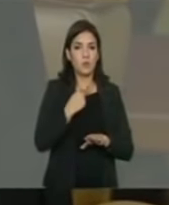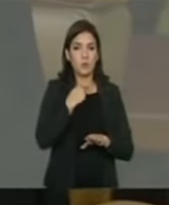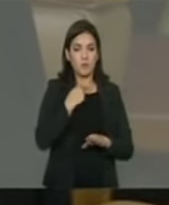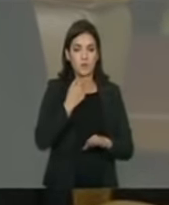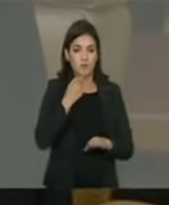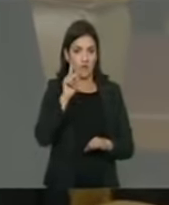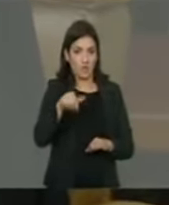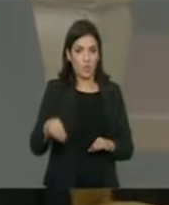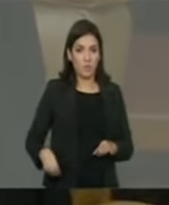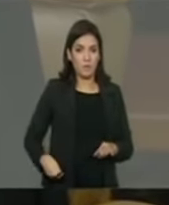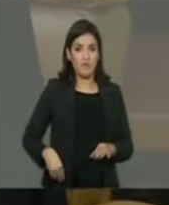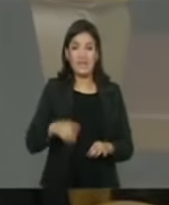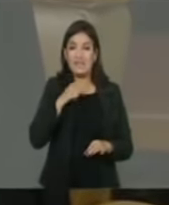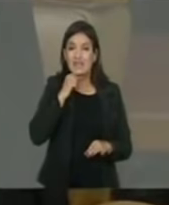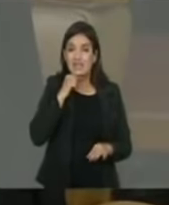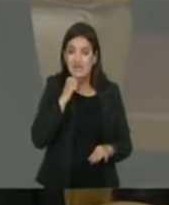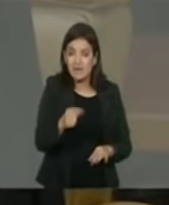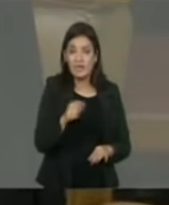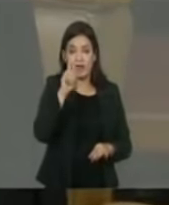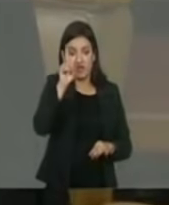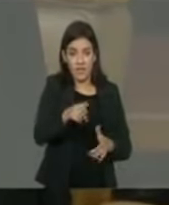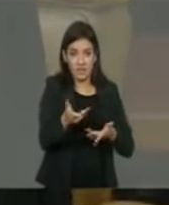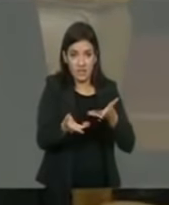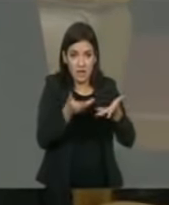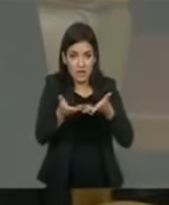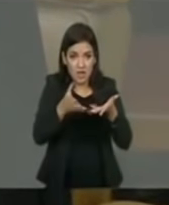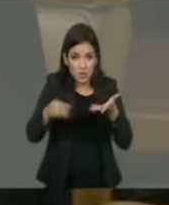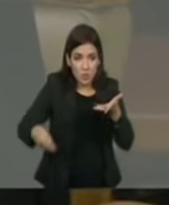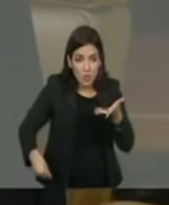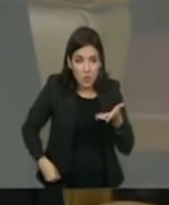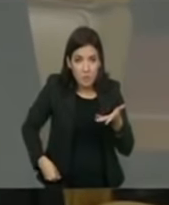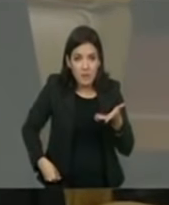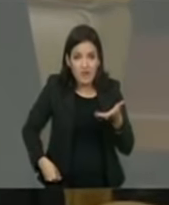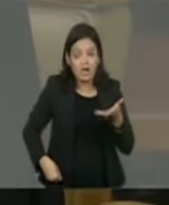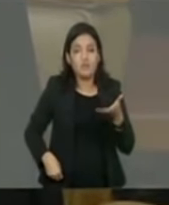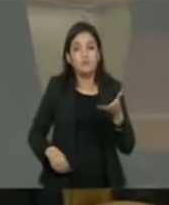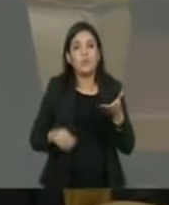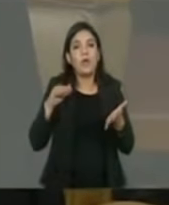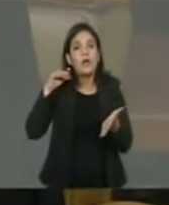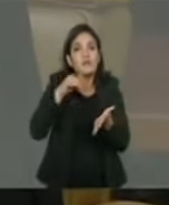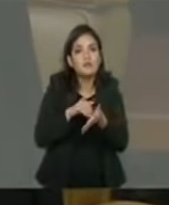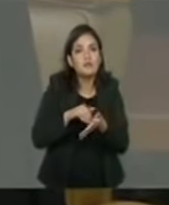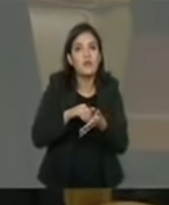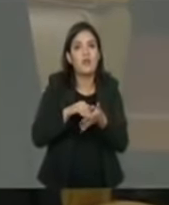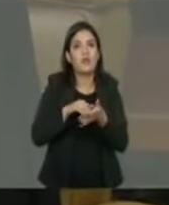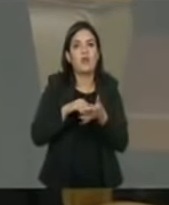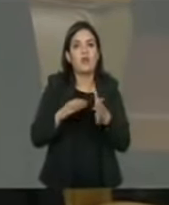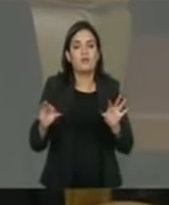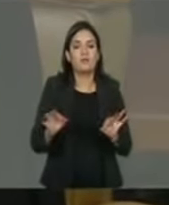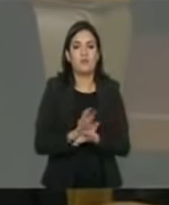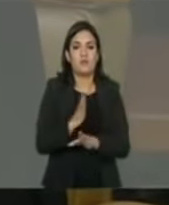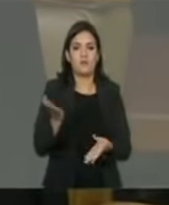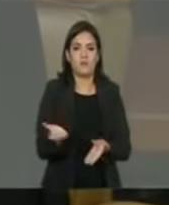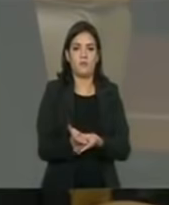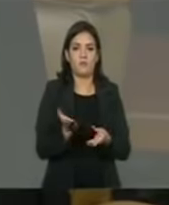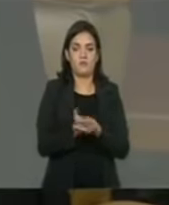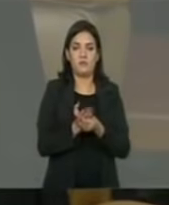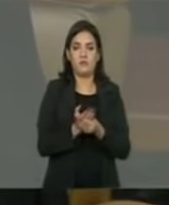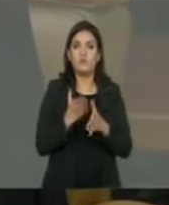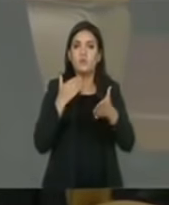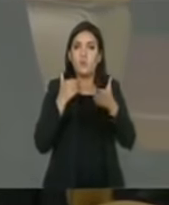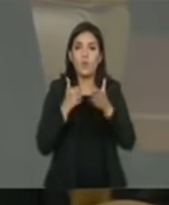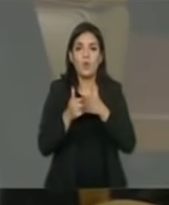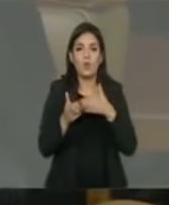ninguém pode ser tratado como culpado qualquer que seja a natureza do ilícito penal cuja